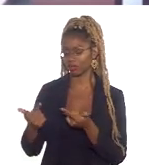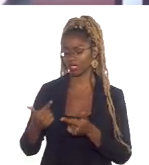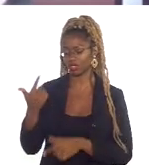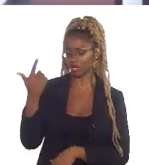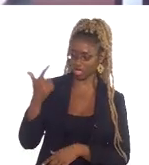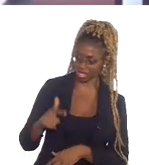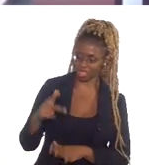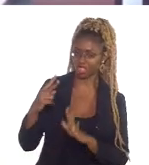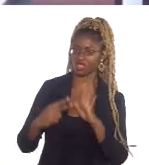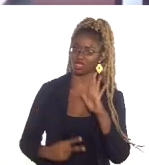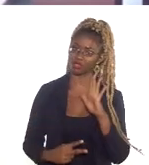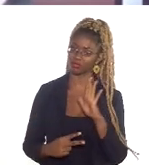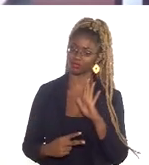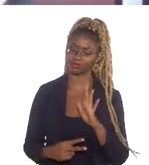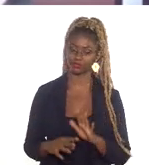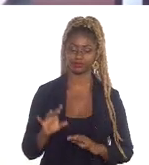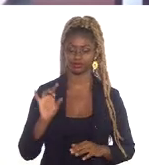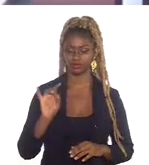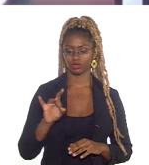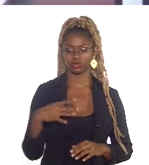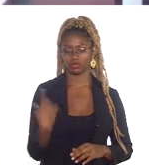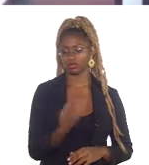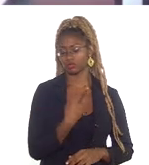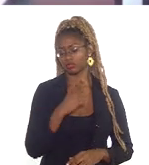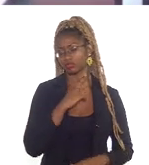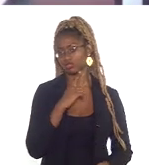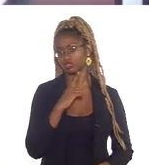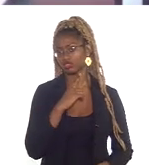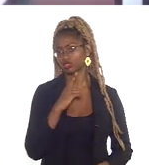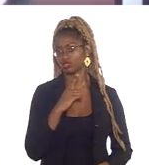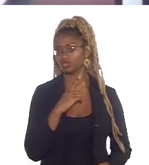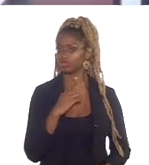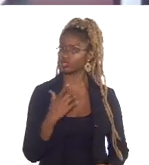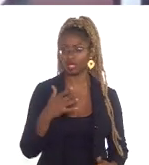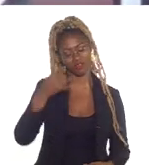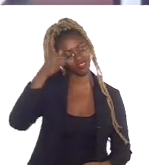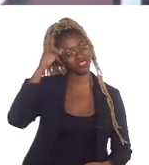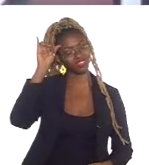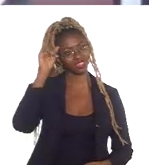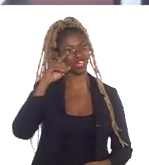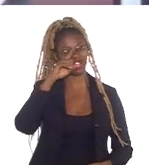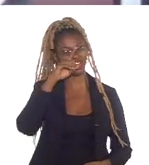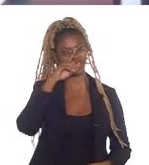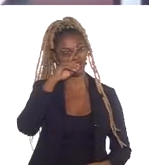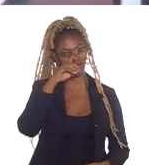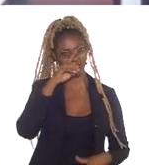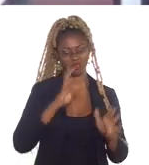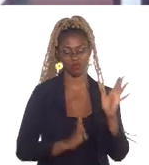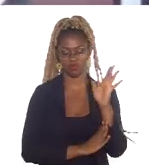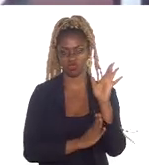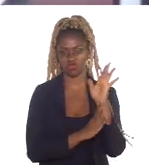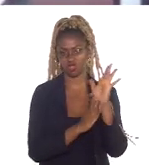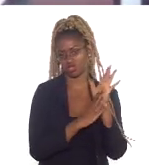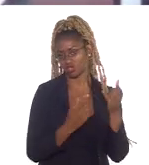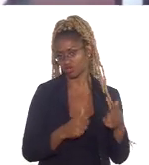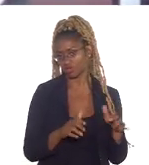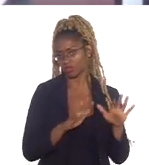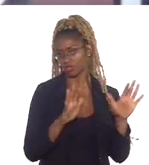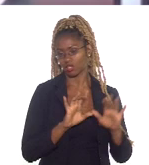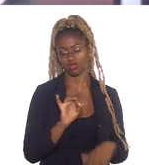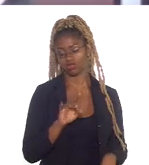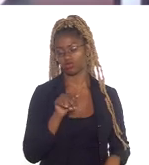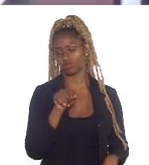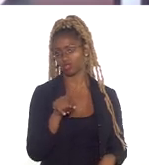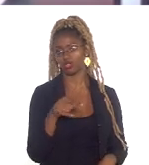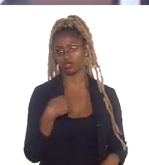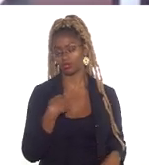menos. É só para a gente ter evitar riscos de burocracia desnecessários. Era só esse